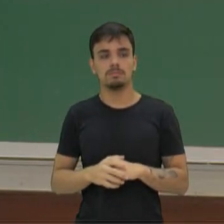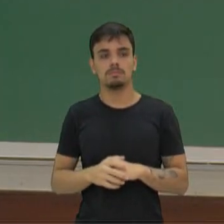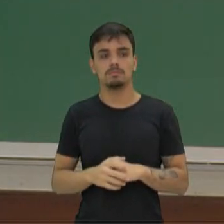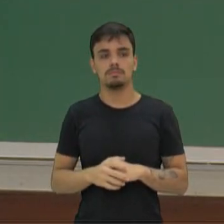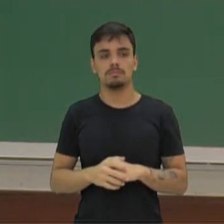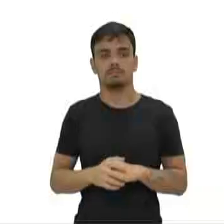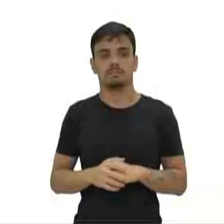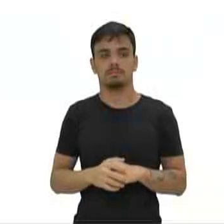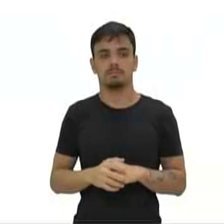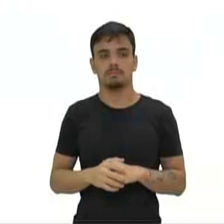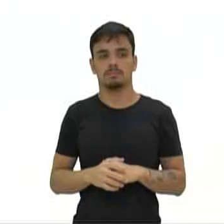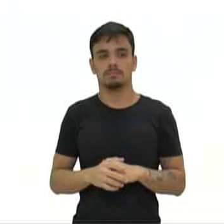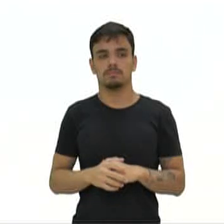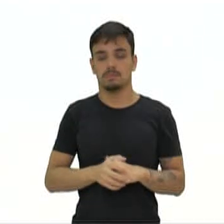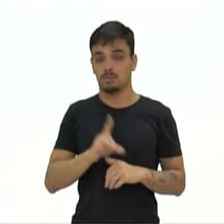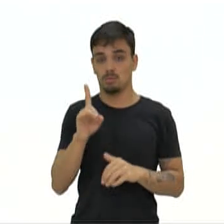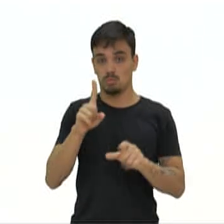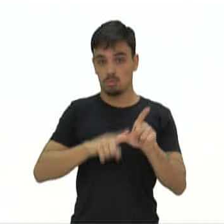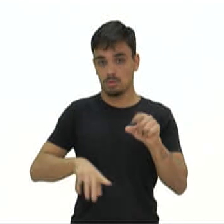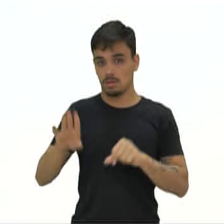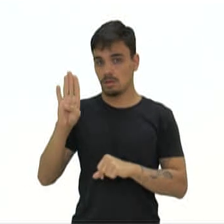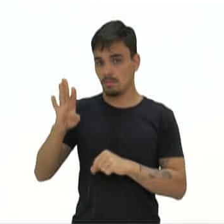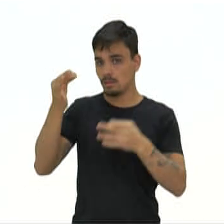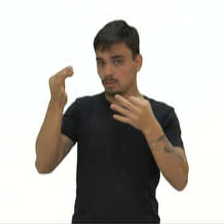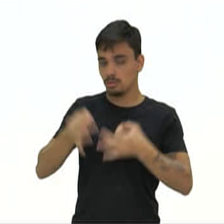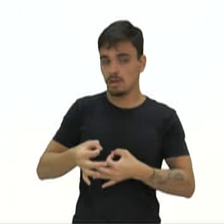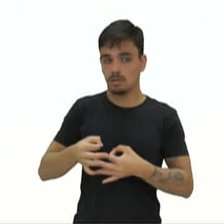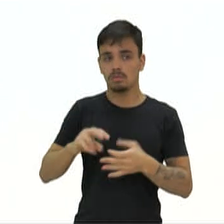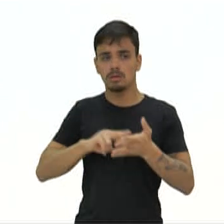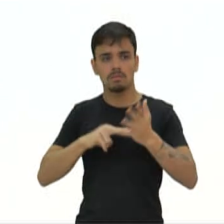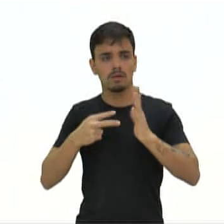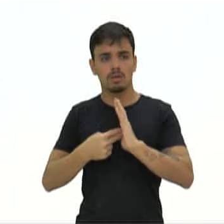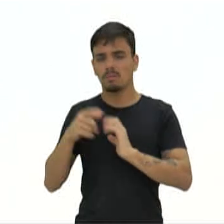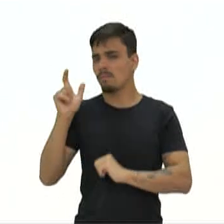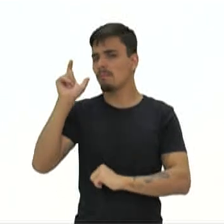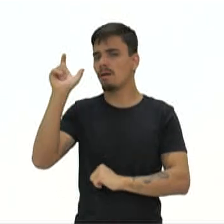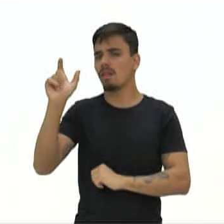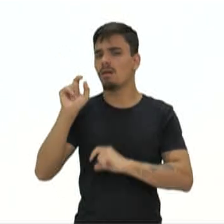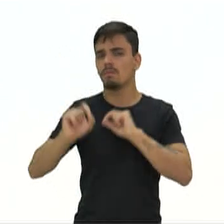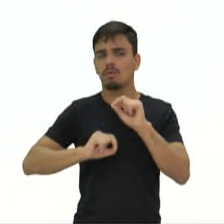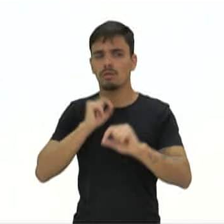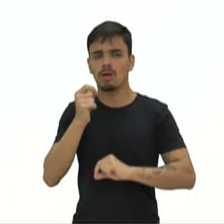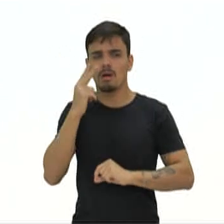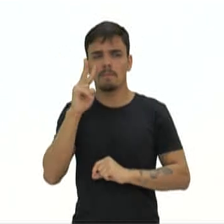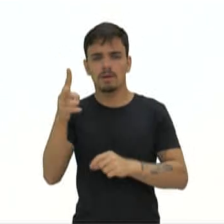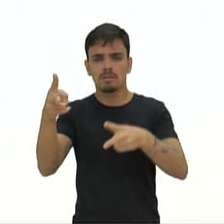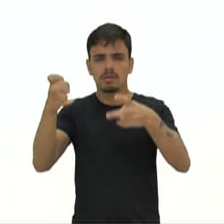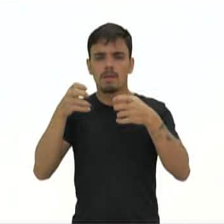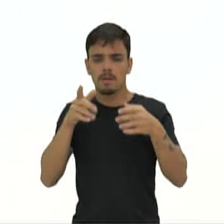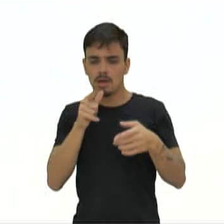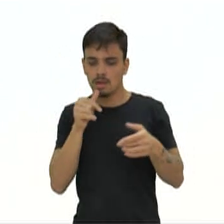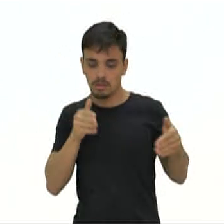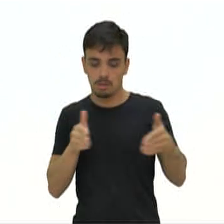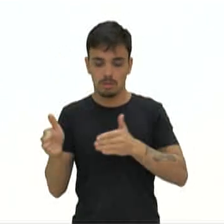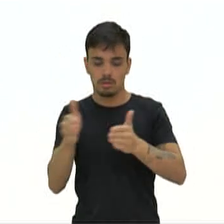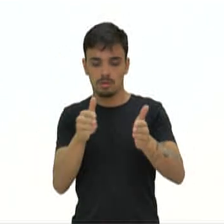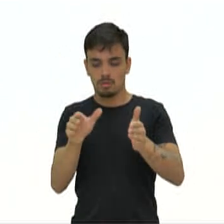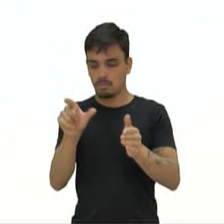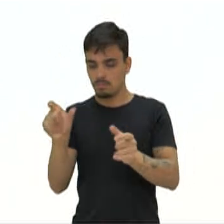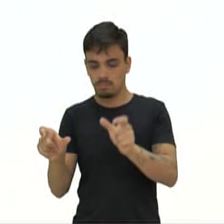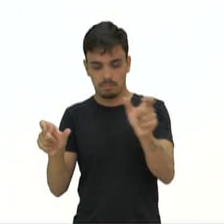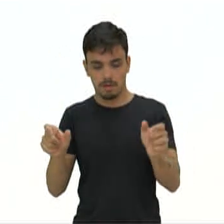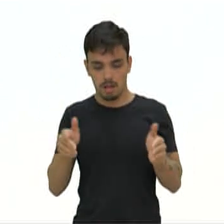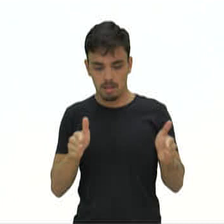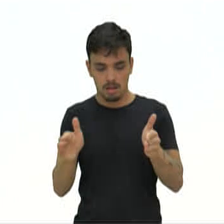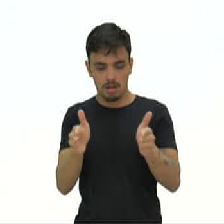assoreamento, acertou. O que é assoreamento? Veja que nas margens desse rio, olhe bem para a imagem, por favor. Veja que nas margens